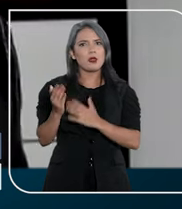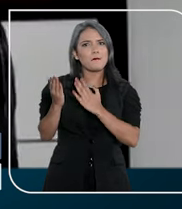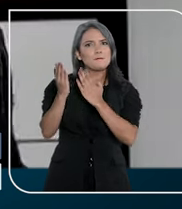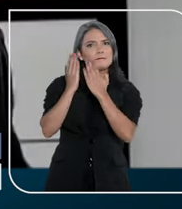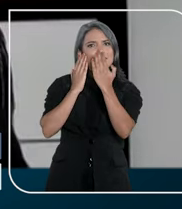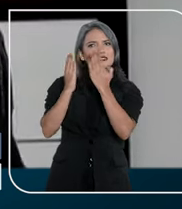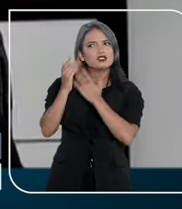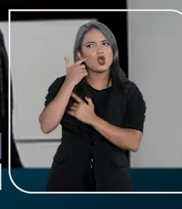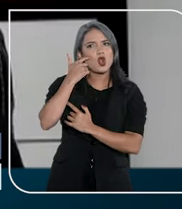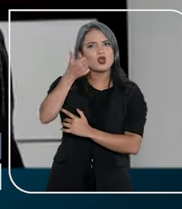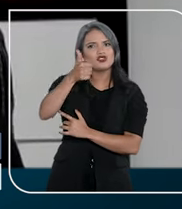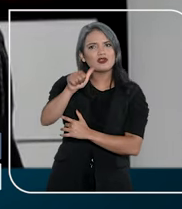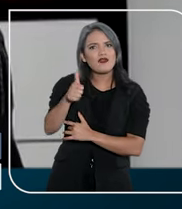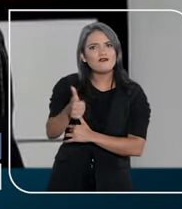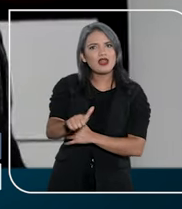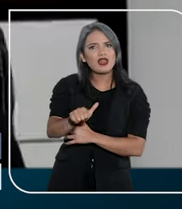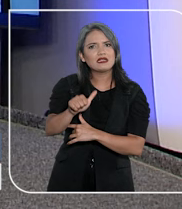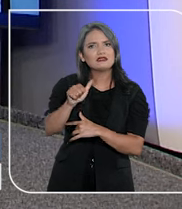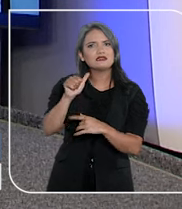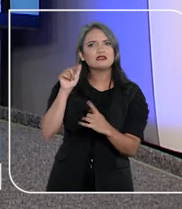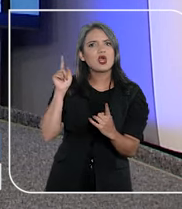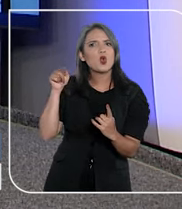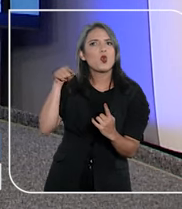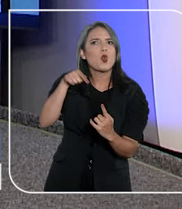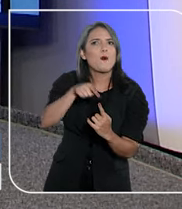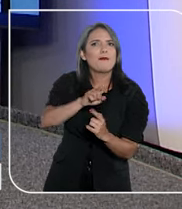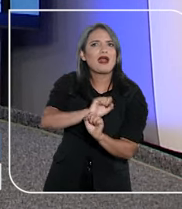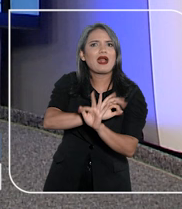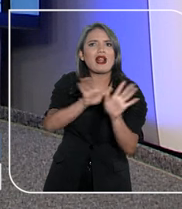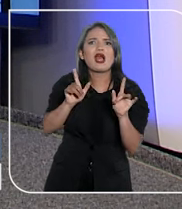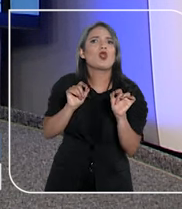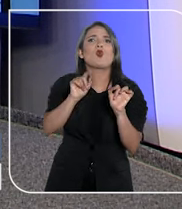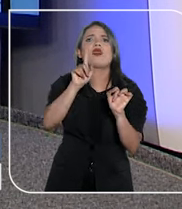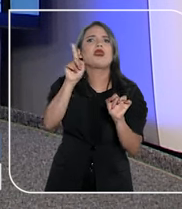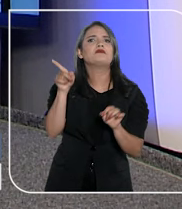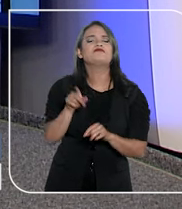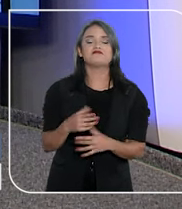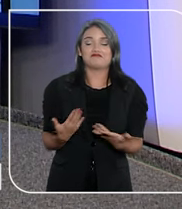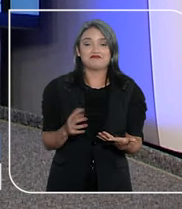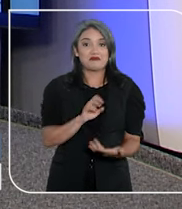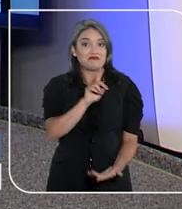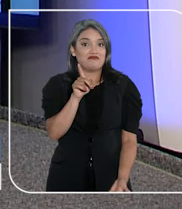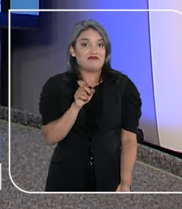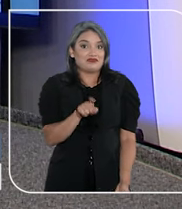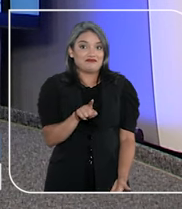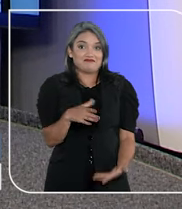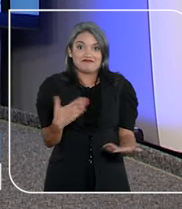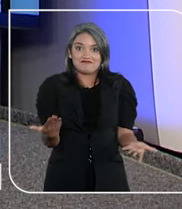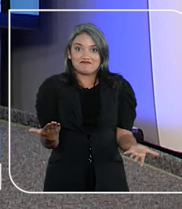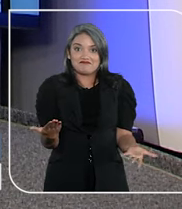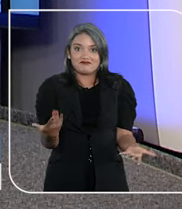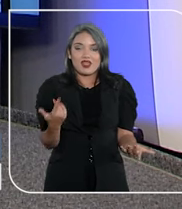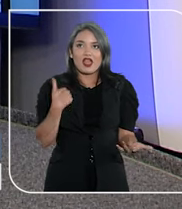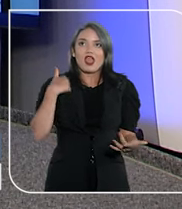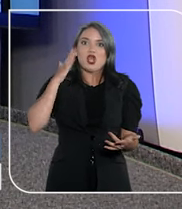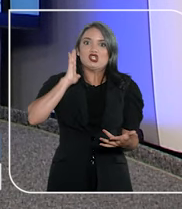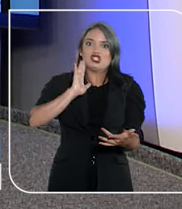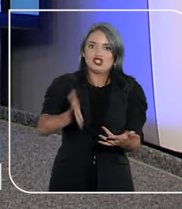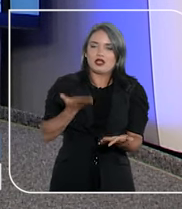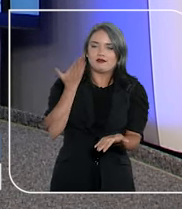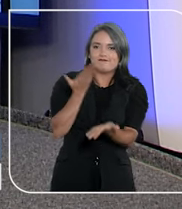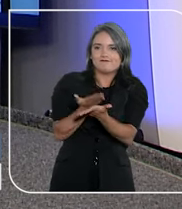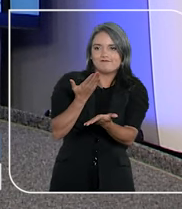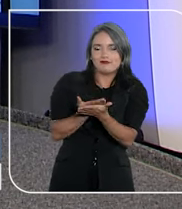psicológico objetivo? Eu não sei. Não faço ideia. Eu estou há anos